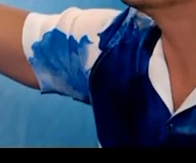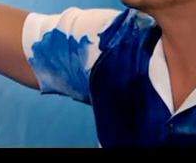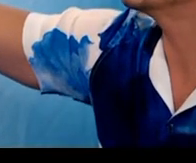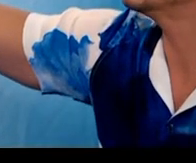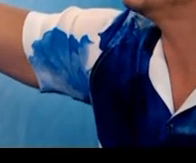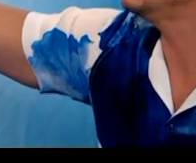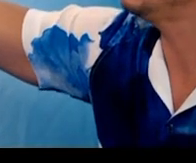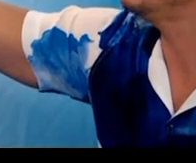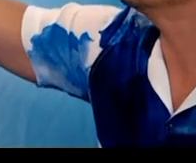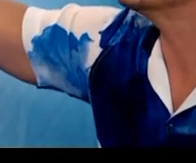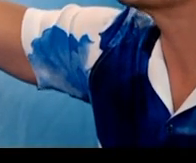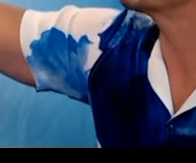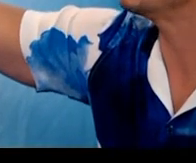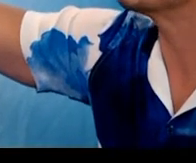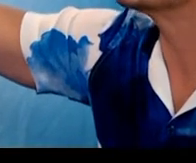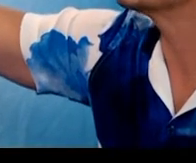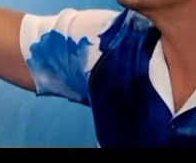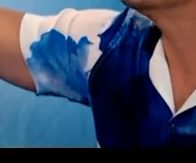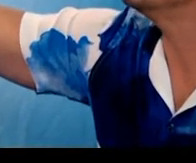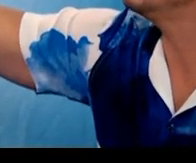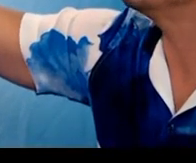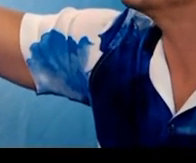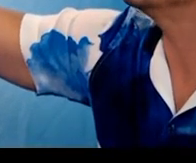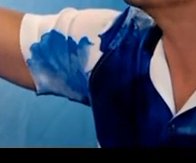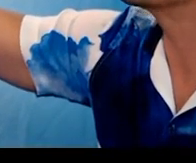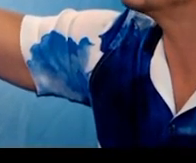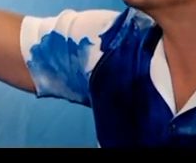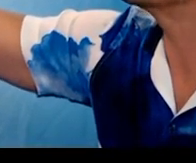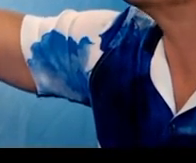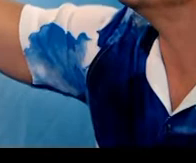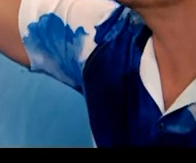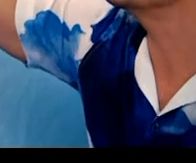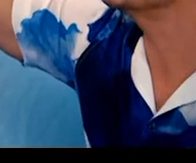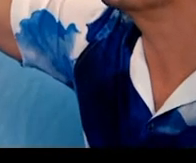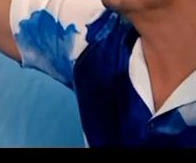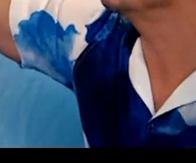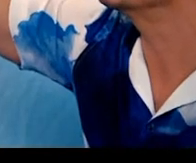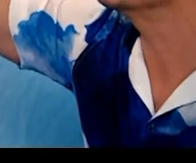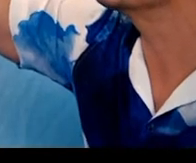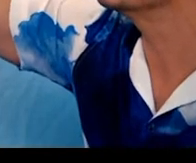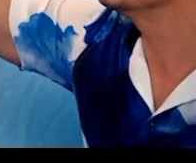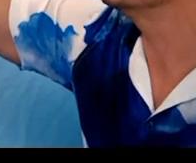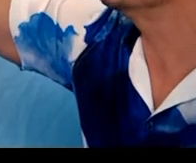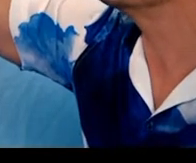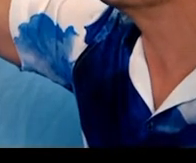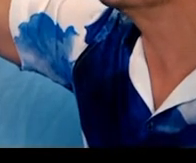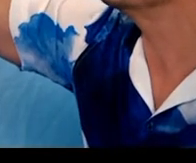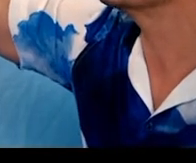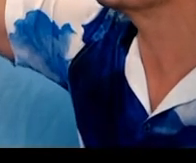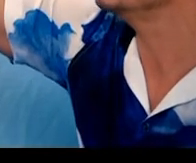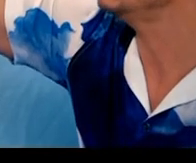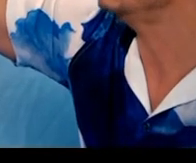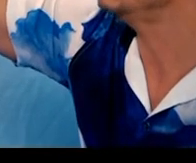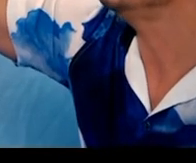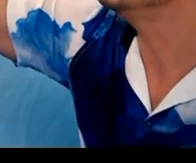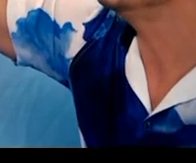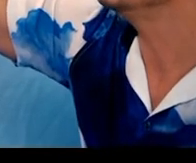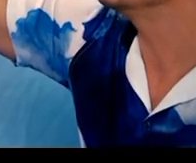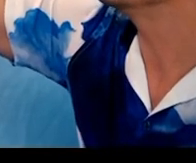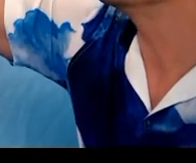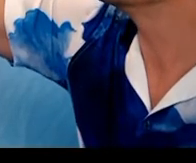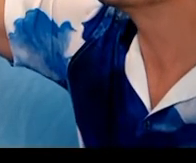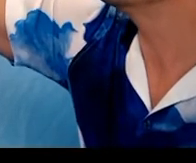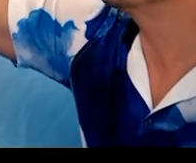tamanho real das formas. Vou abrindo os galhos finos nas pontas, vou subindo essa minha